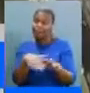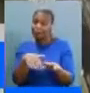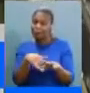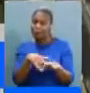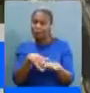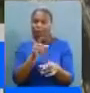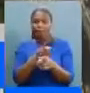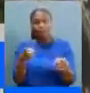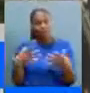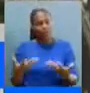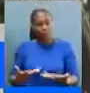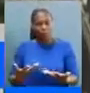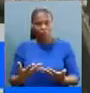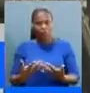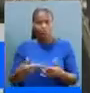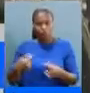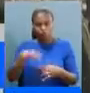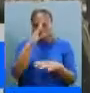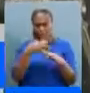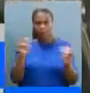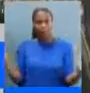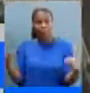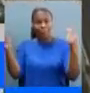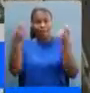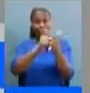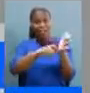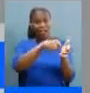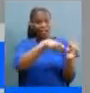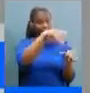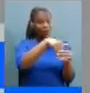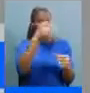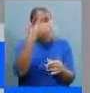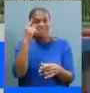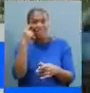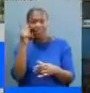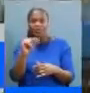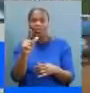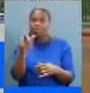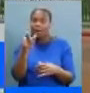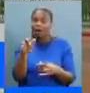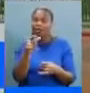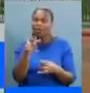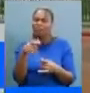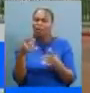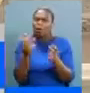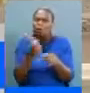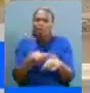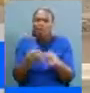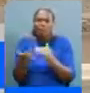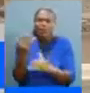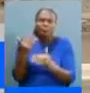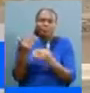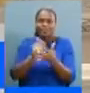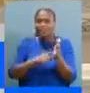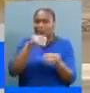participar. É que neste momento está a decorrer a campanha eleitoral na Guiné-Bissau e há também o rescaldo das